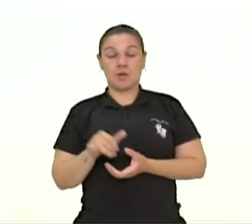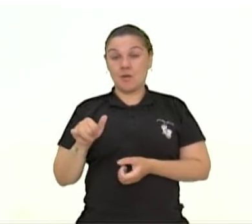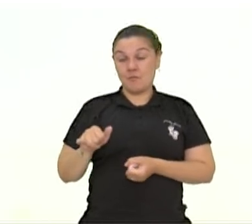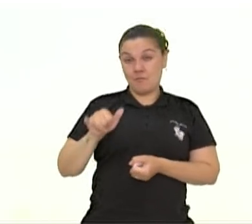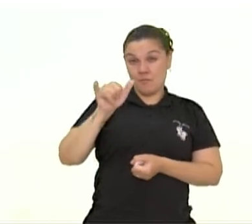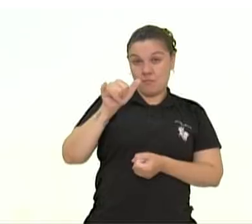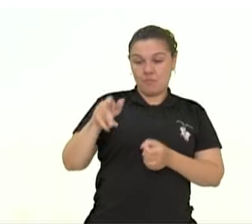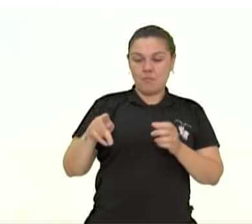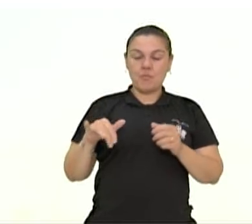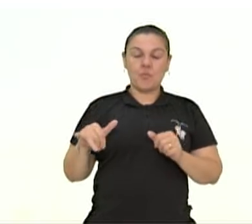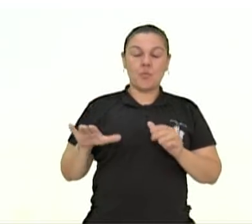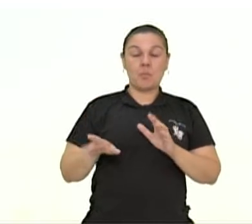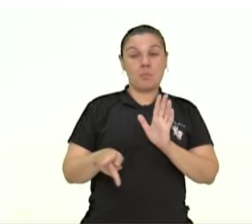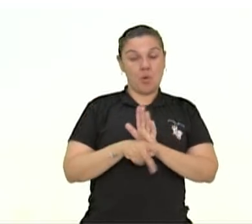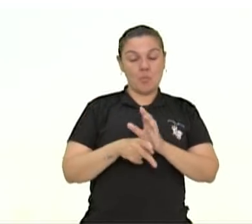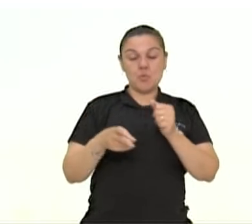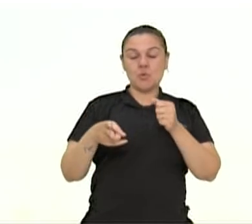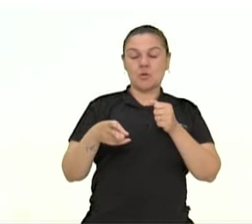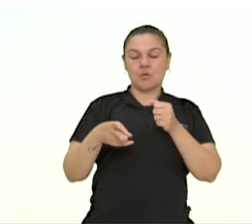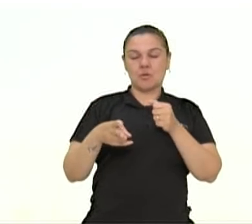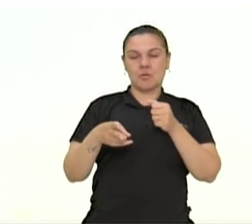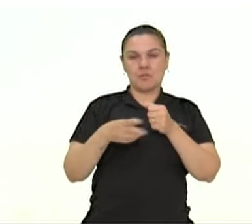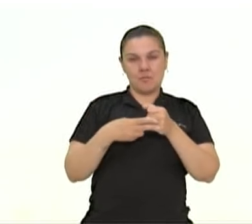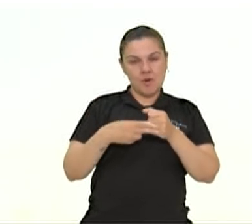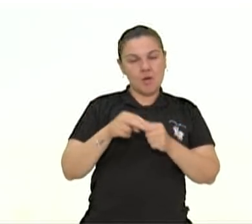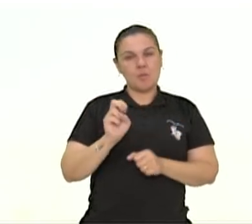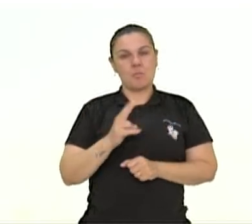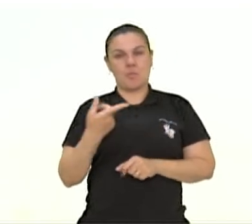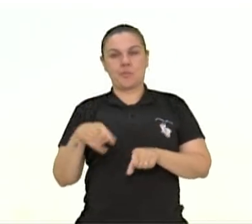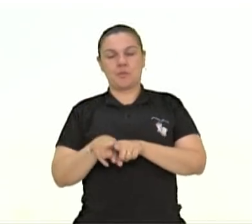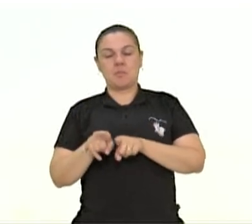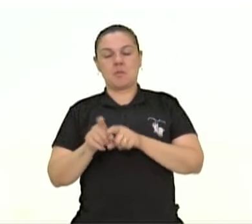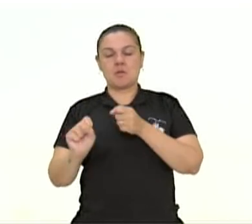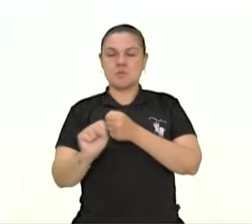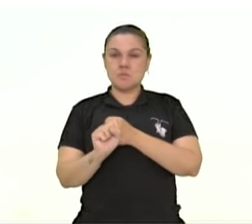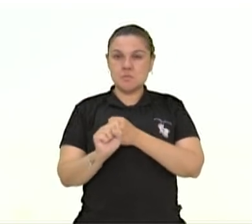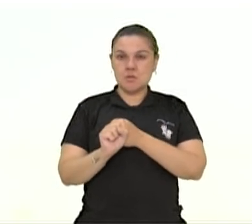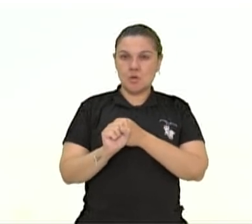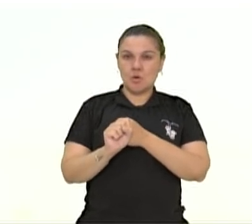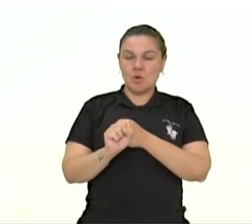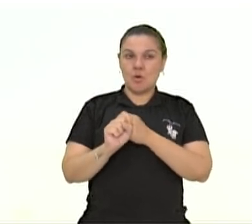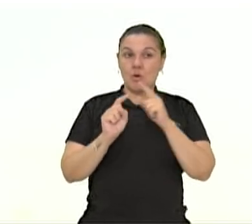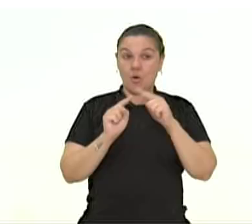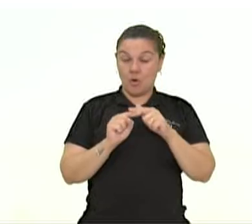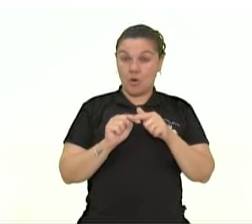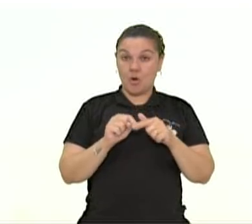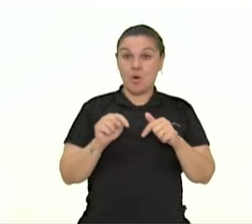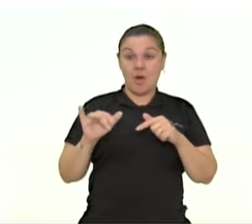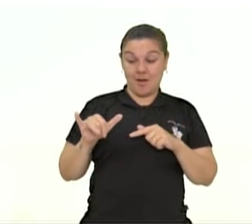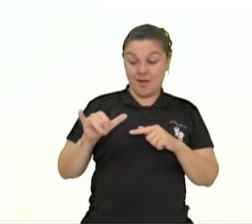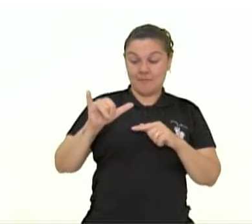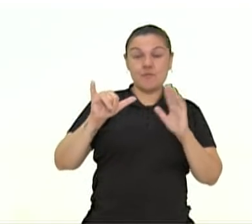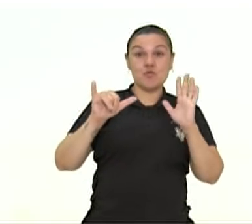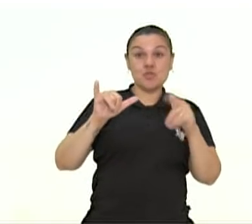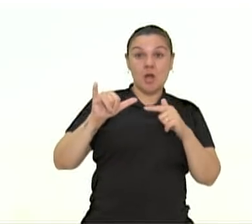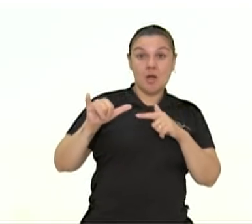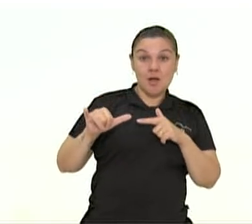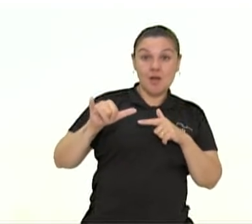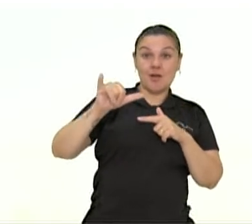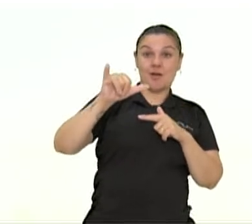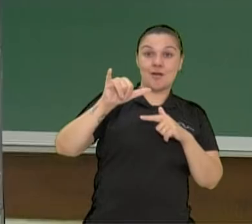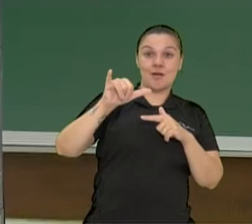como verbo e voo como substantivo. Então, observe, o avião já levantou voo. Embora o